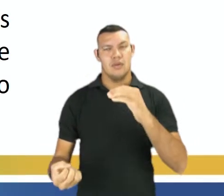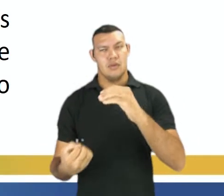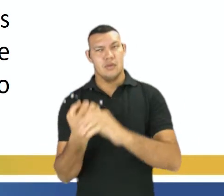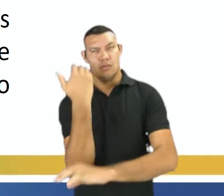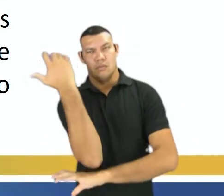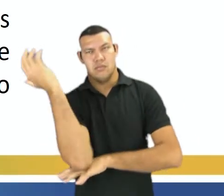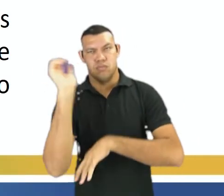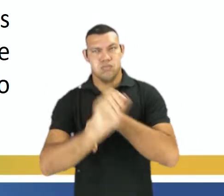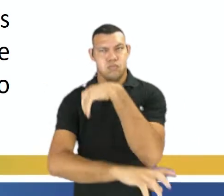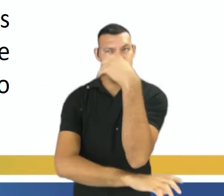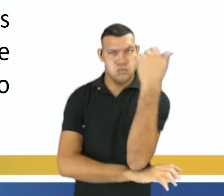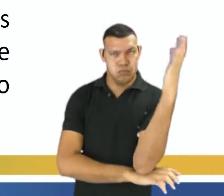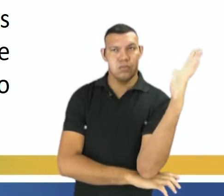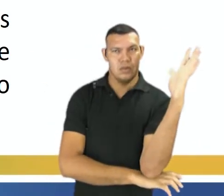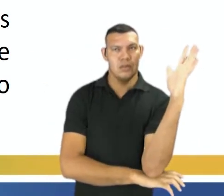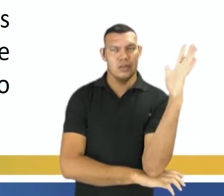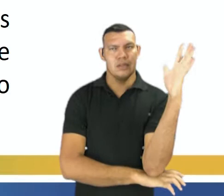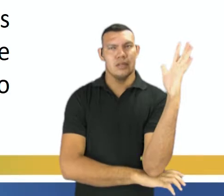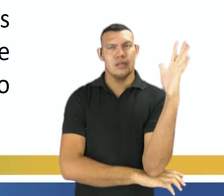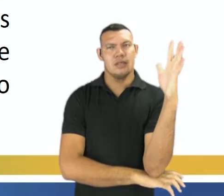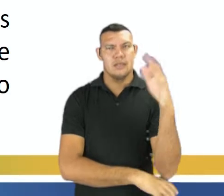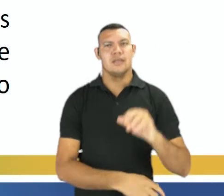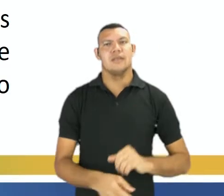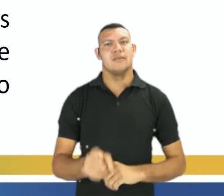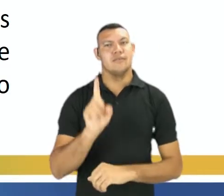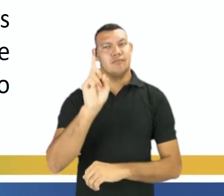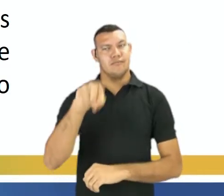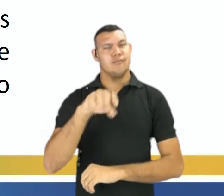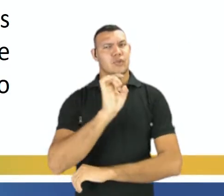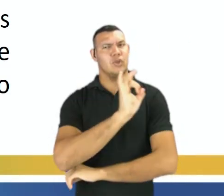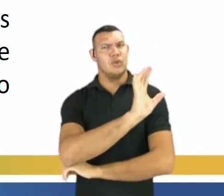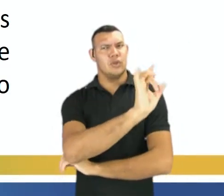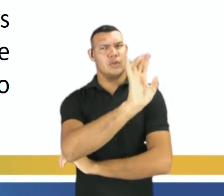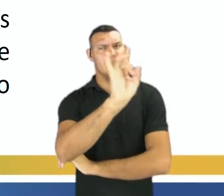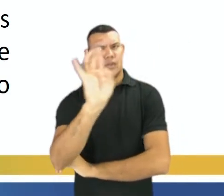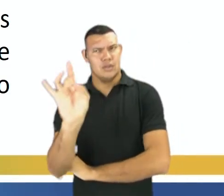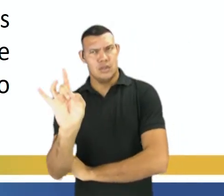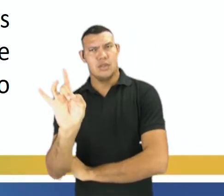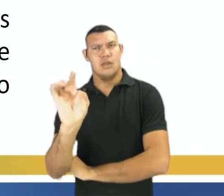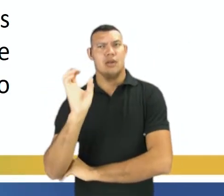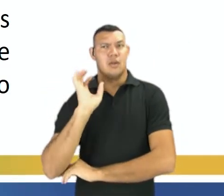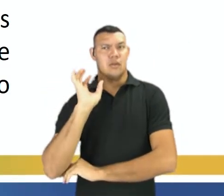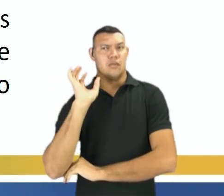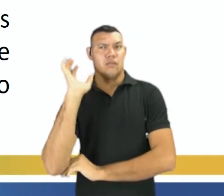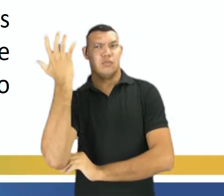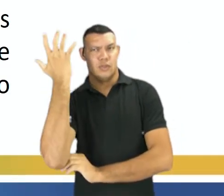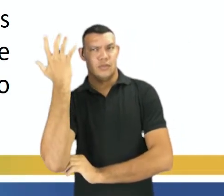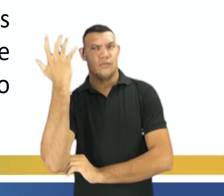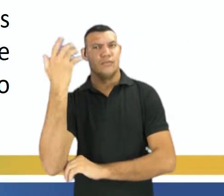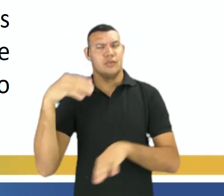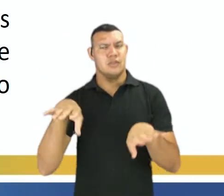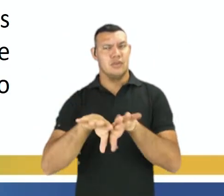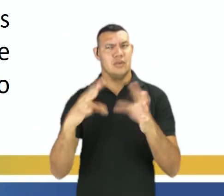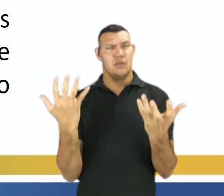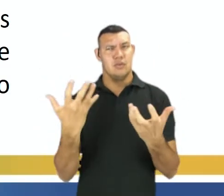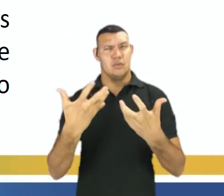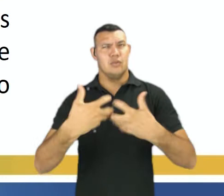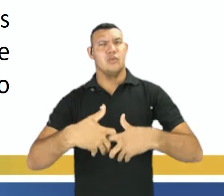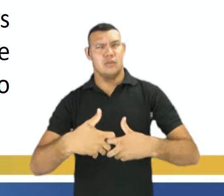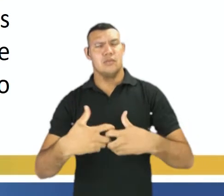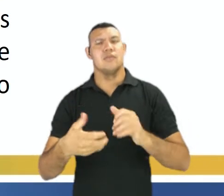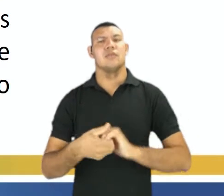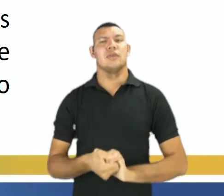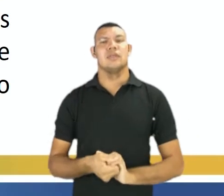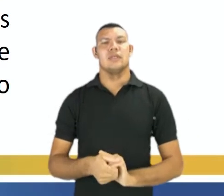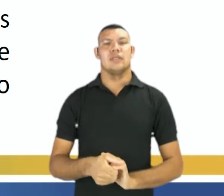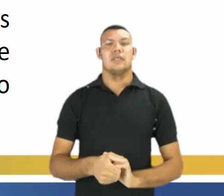estão realmente sendo adquiridos de acordo com o clima. Assim como o clima interfere na formação da vegetação de um determinado